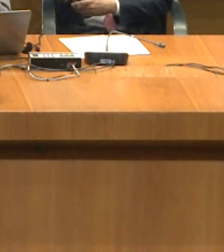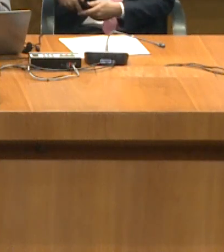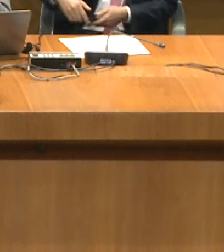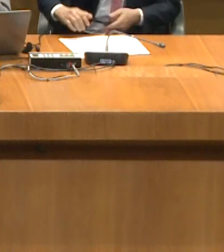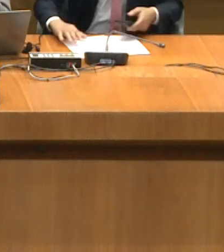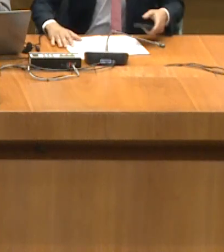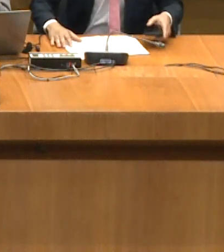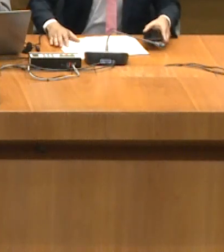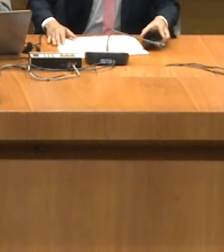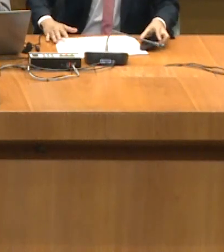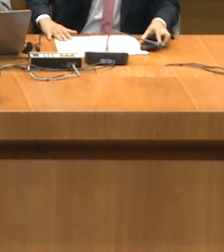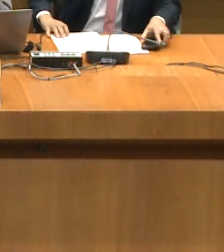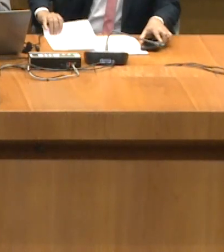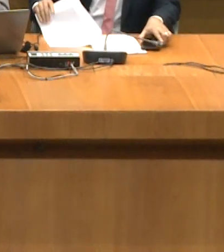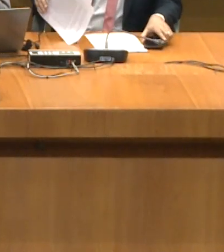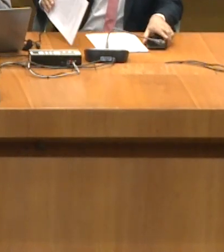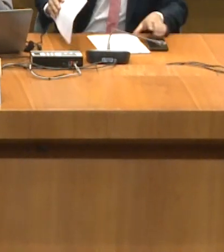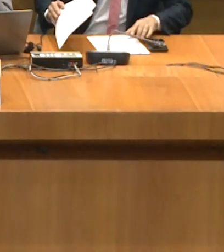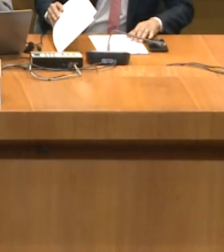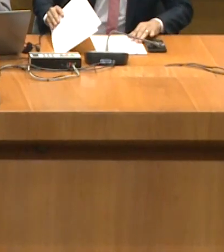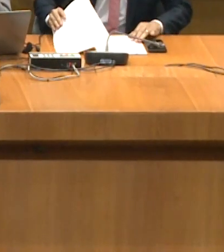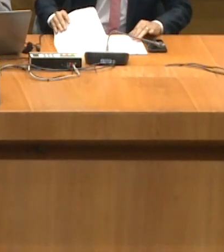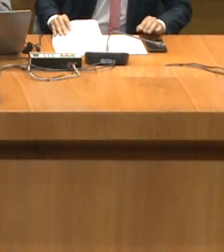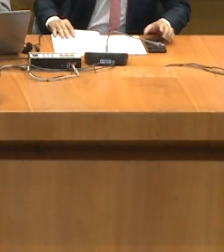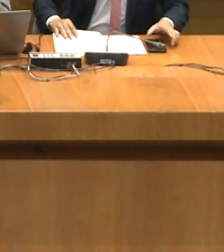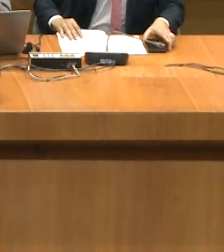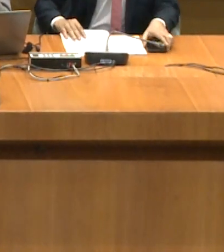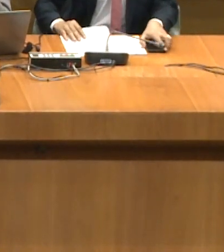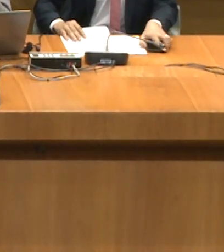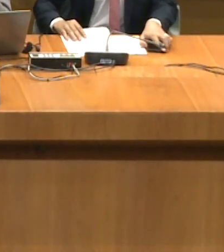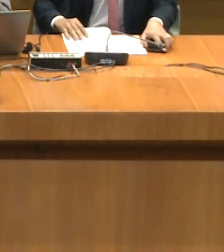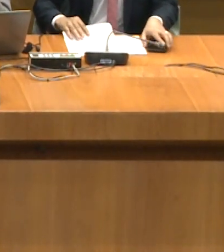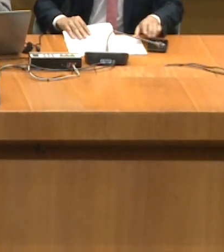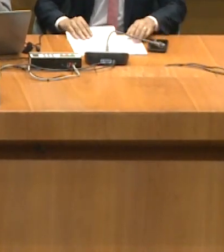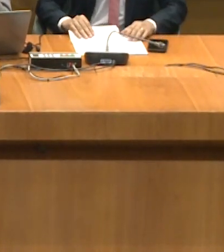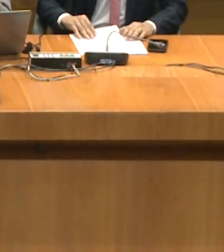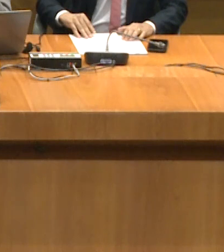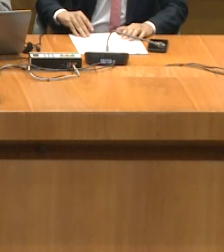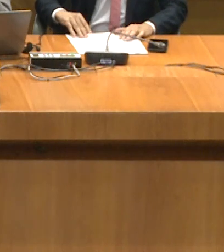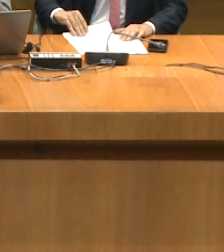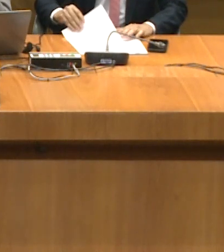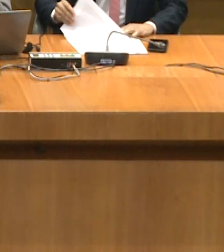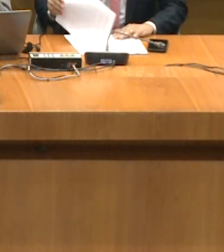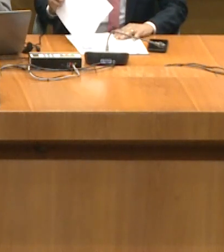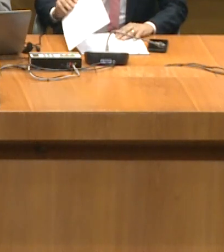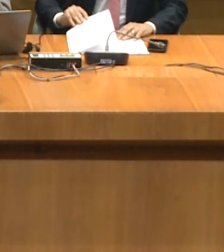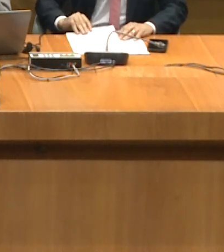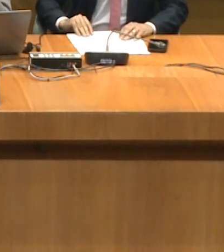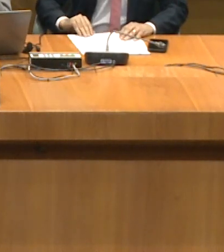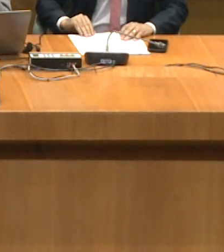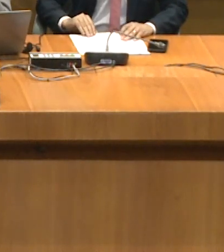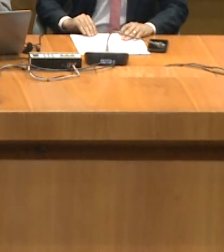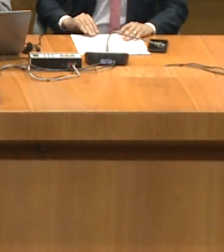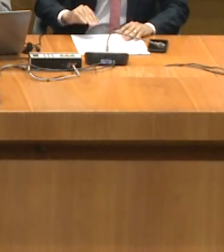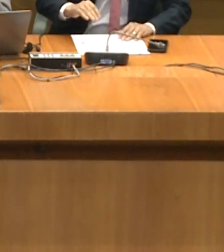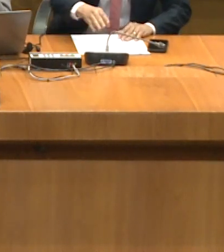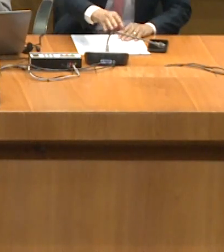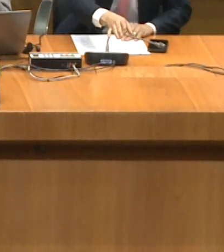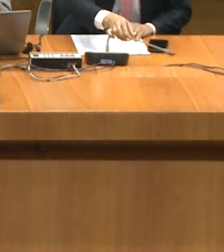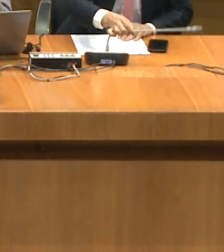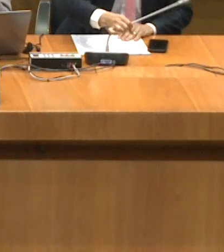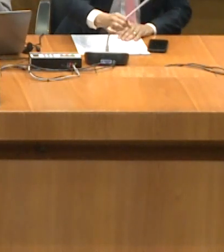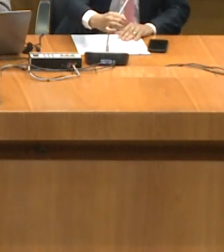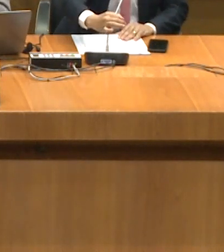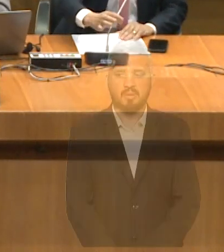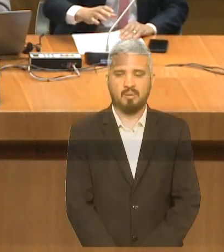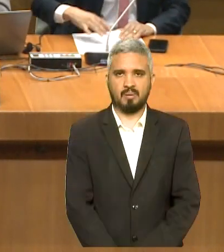A luz do Divino Espírito Santo, iniciamos os nossos trabalhos. Convido o senhor segundo secretário em exercício, deputado Carlos Lula, para fazer a leitura do texto